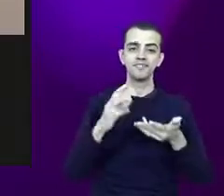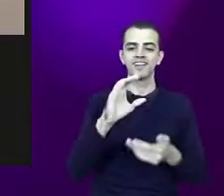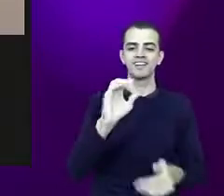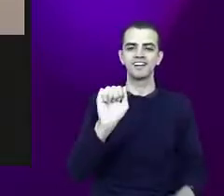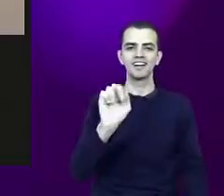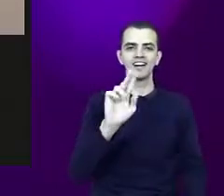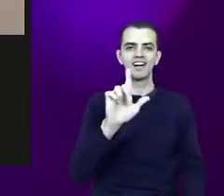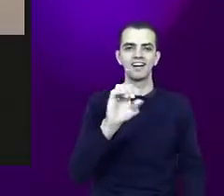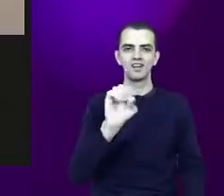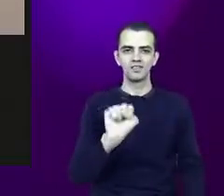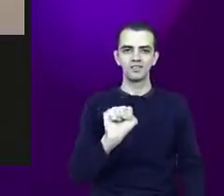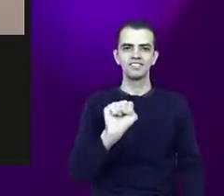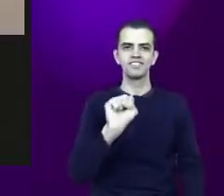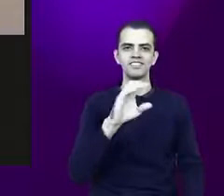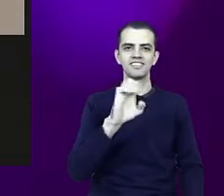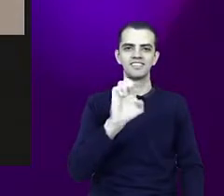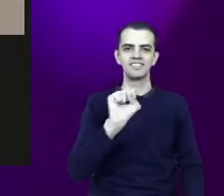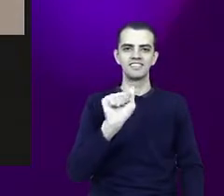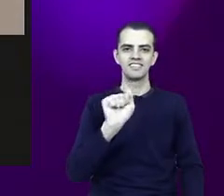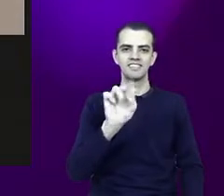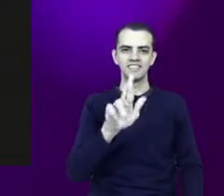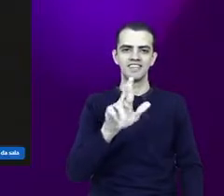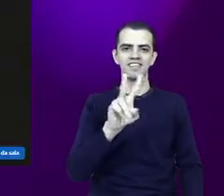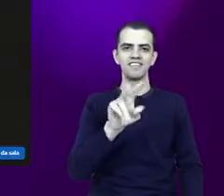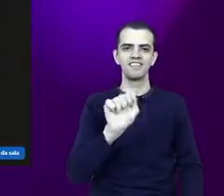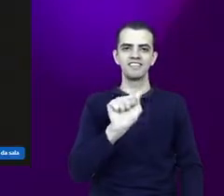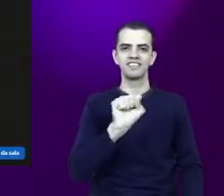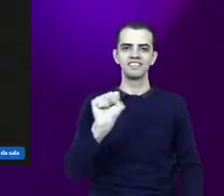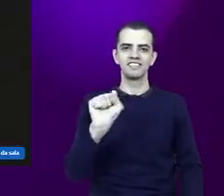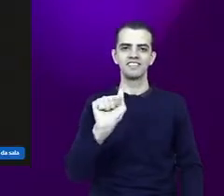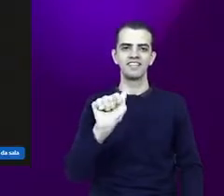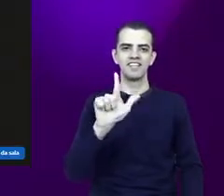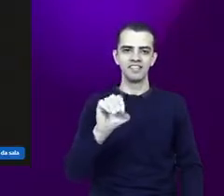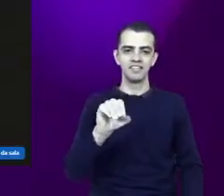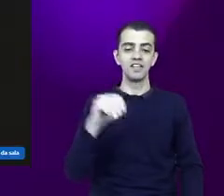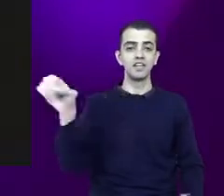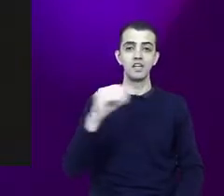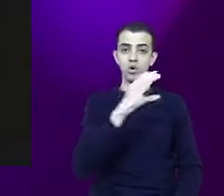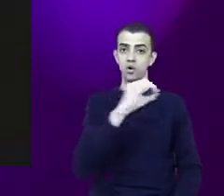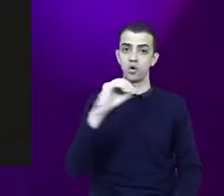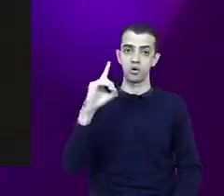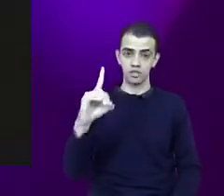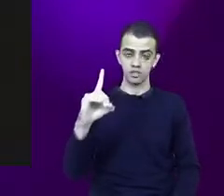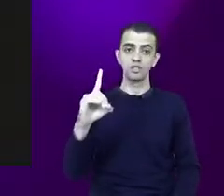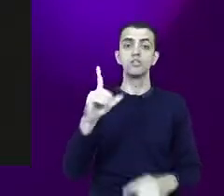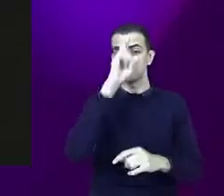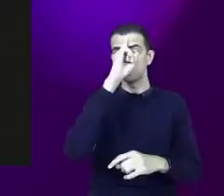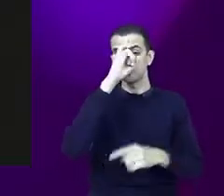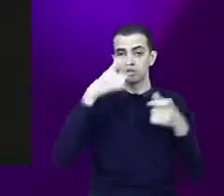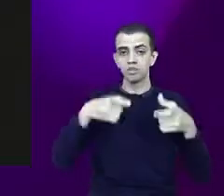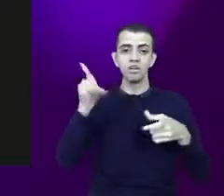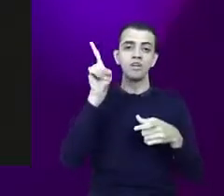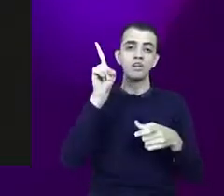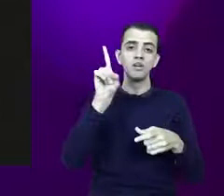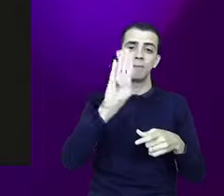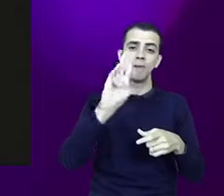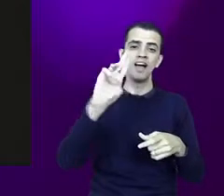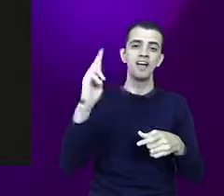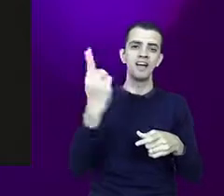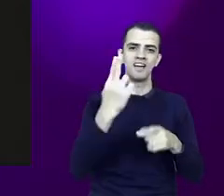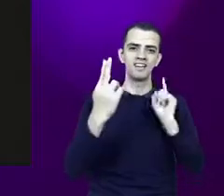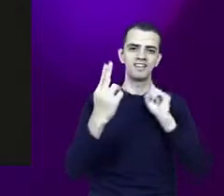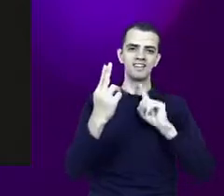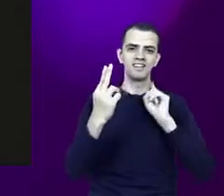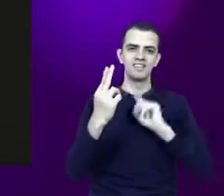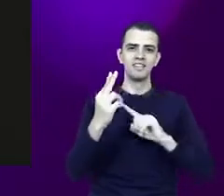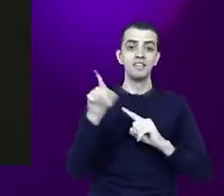Vassalo, que é coordenador do Serviço de Cirurgia do Quadril do Hospital Madre Teresa de Belo Horizonte. O doutor Vassalo